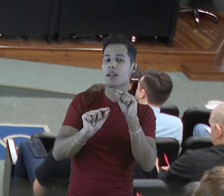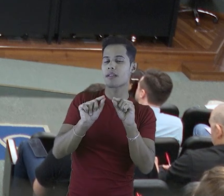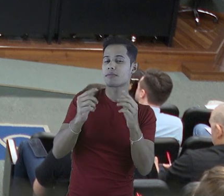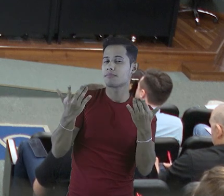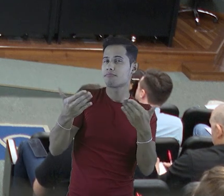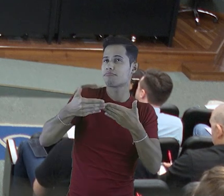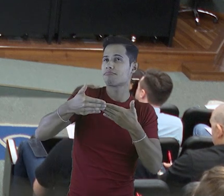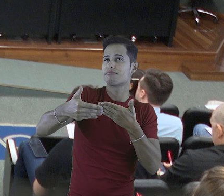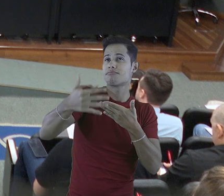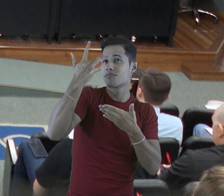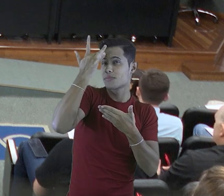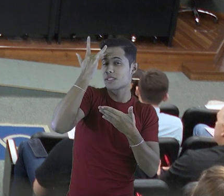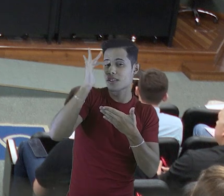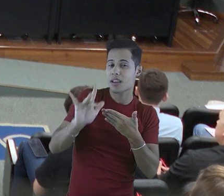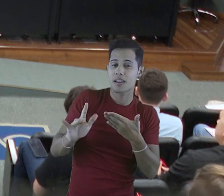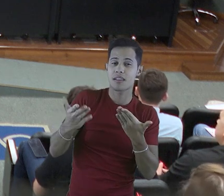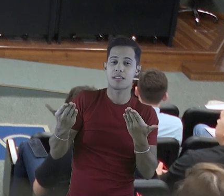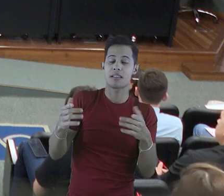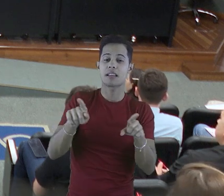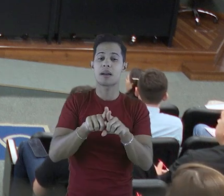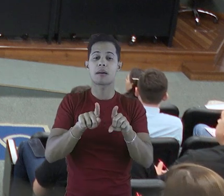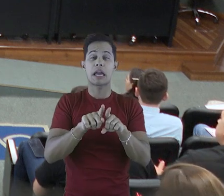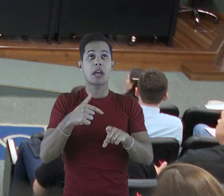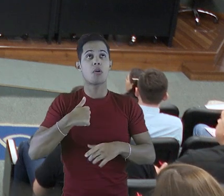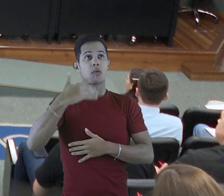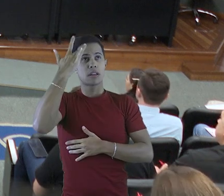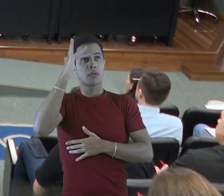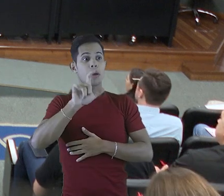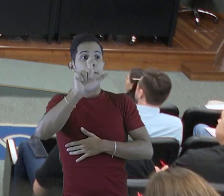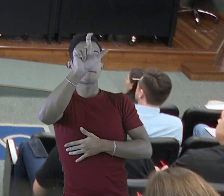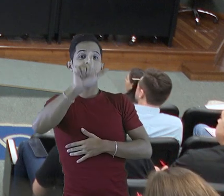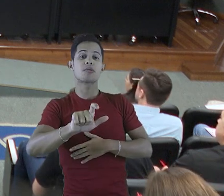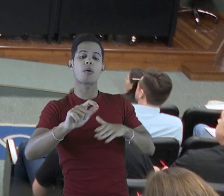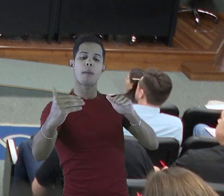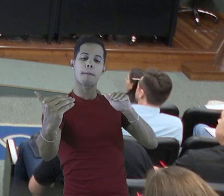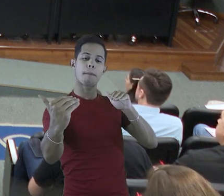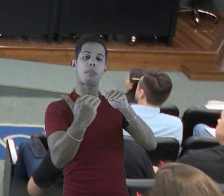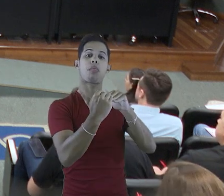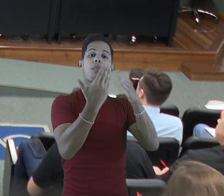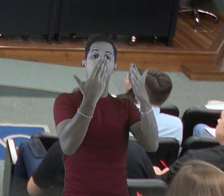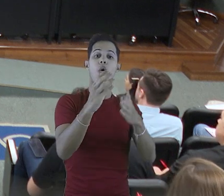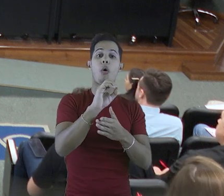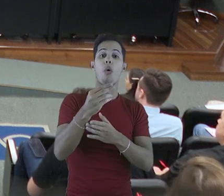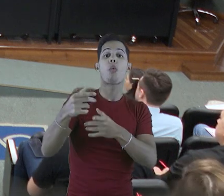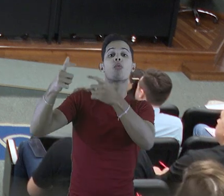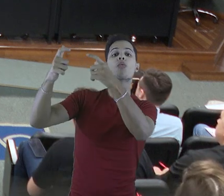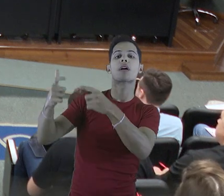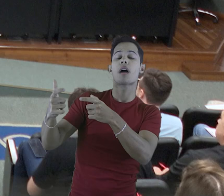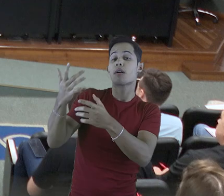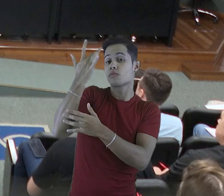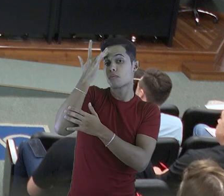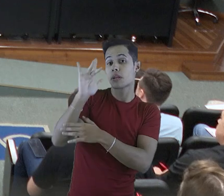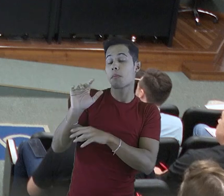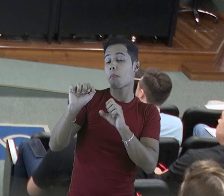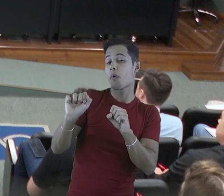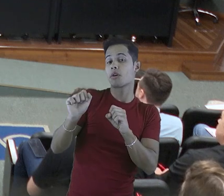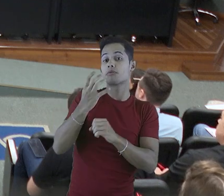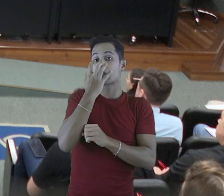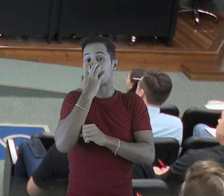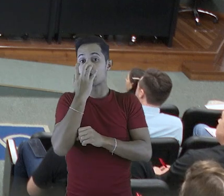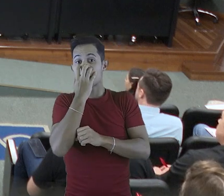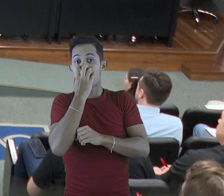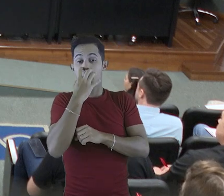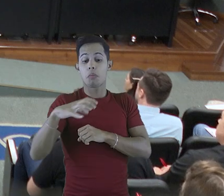Você não sabe. Você não sabe em quem você vai bater ou onde você vai bater. Você pode bater em um